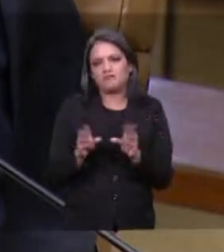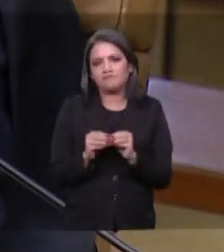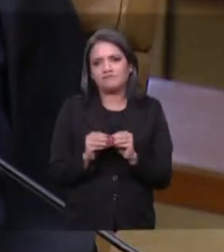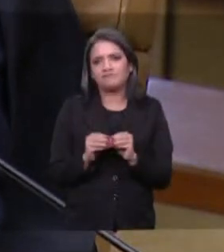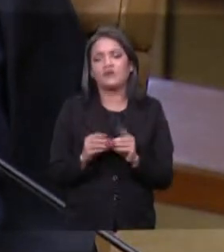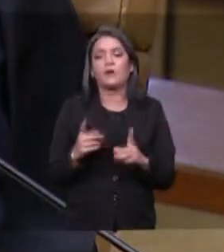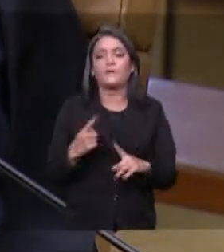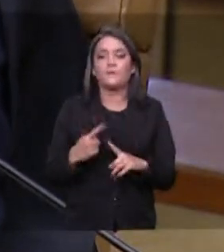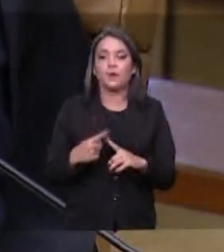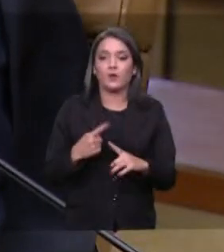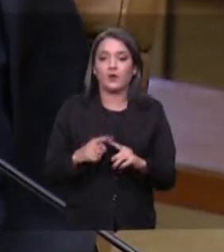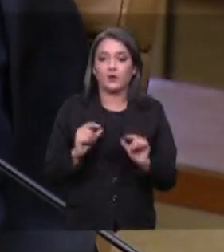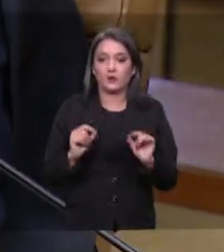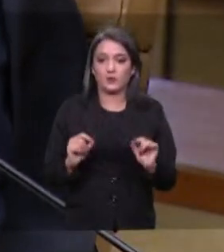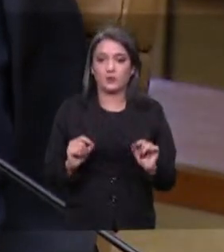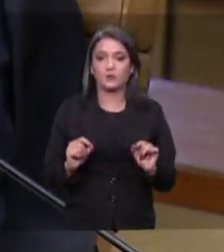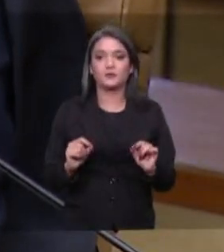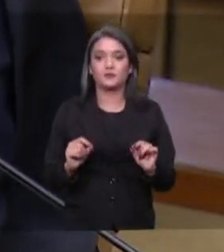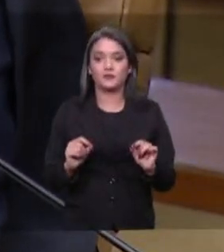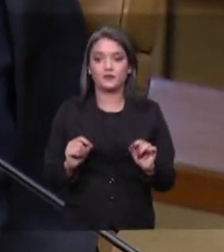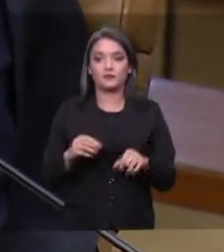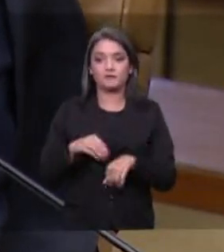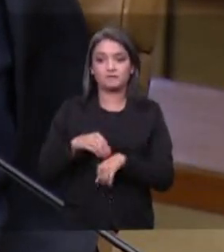à colação.